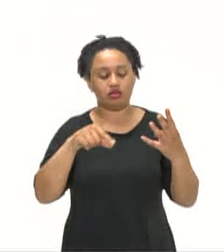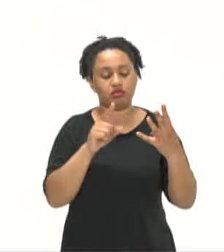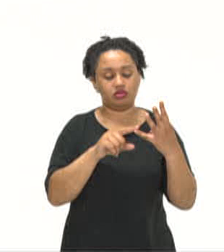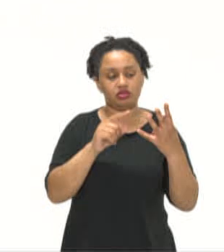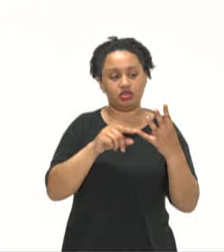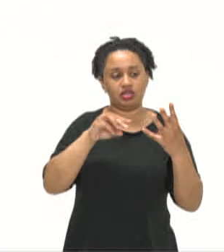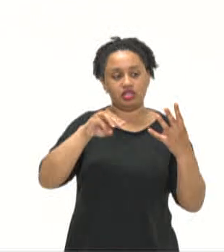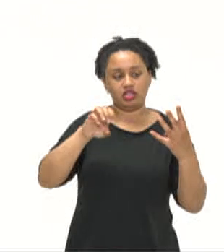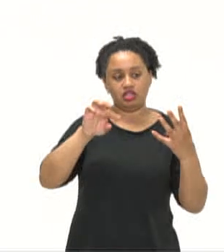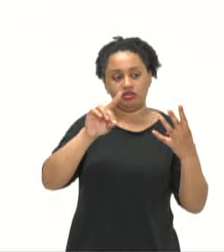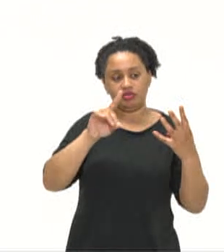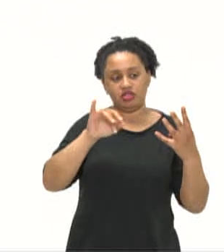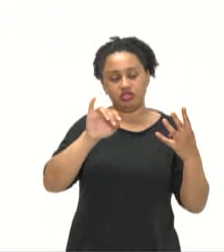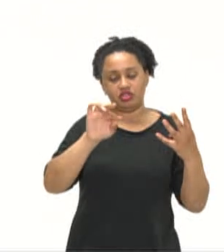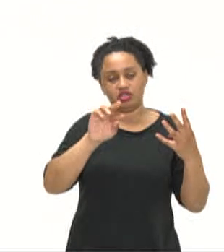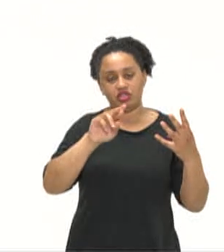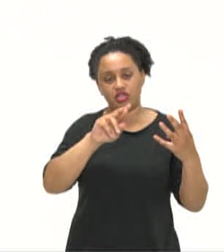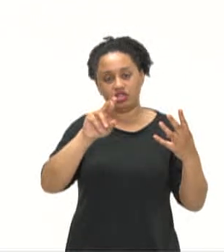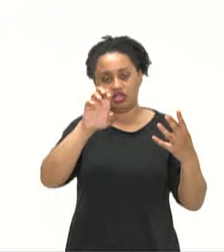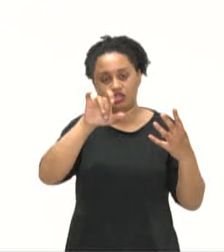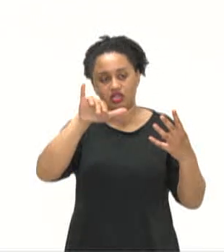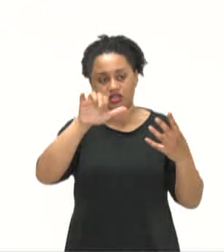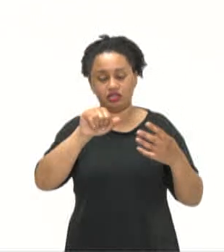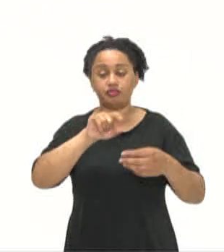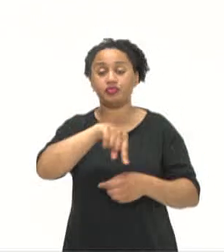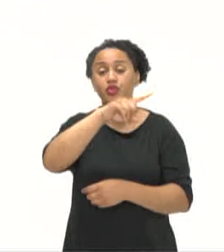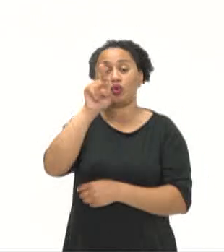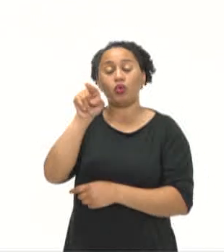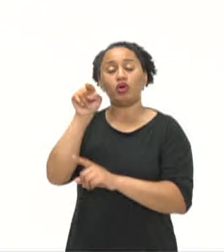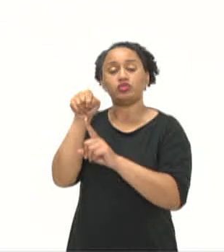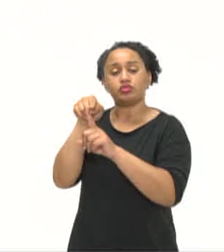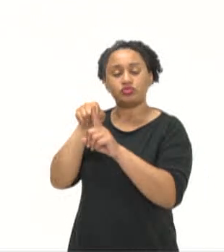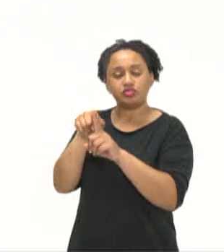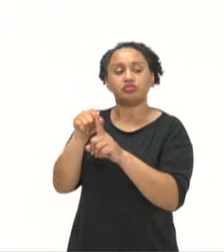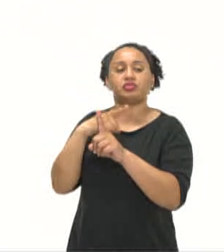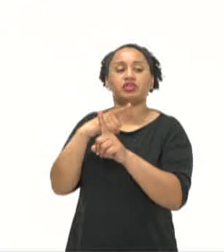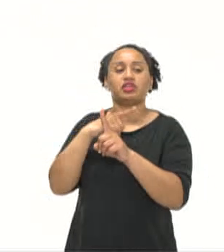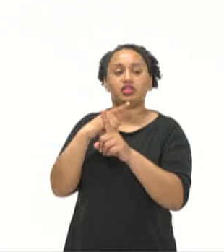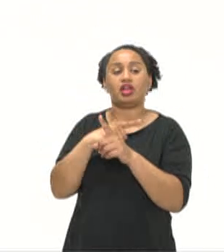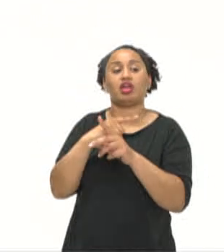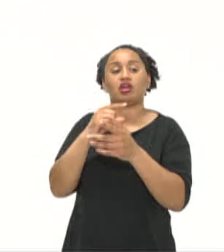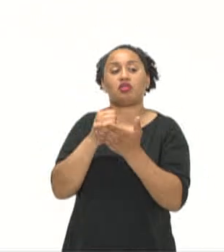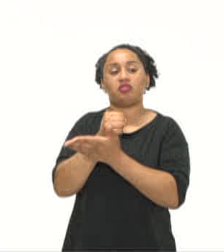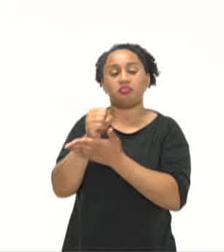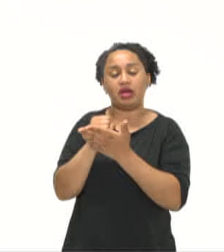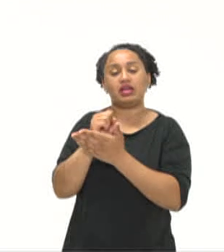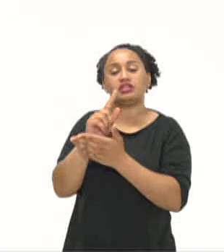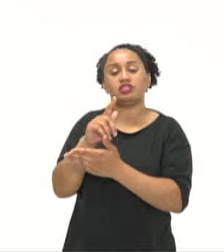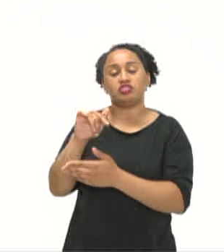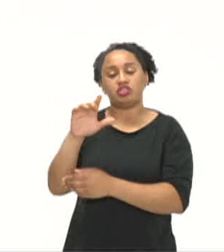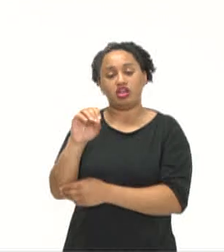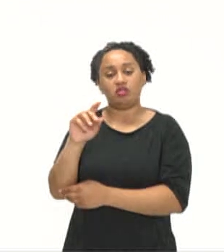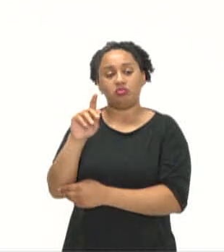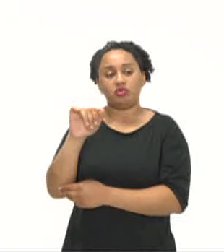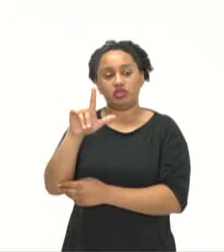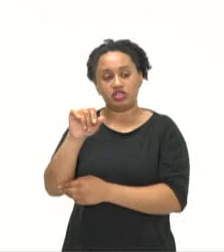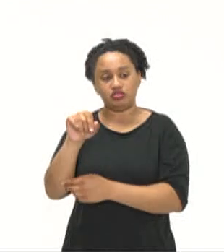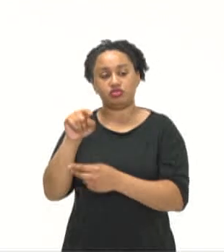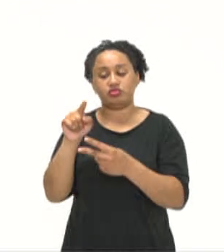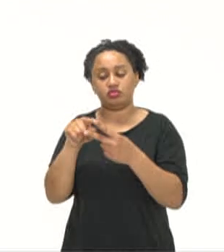Mediterrânea. E agora, se você olhar do lado direito da sua tela, a regionalização segundo os critérios geopolíticos,